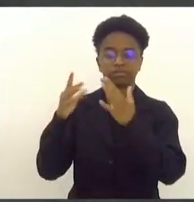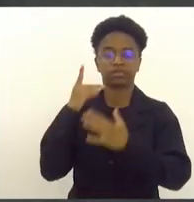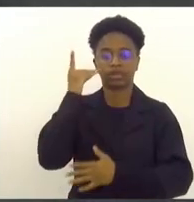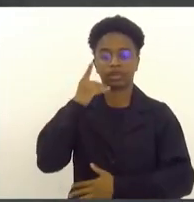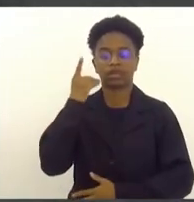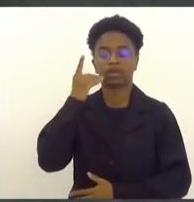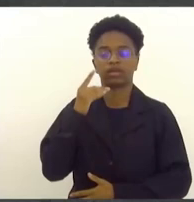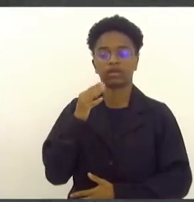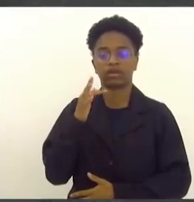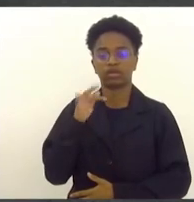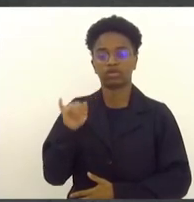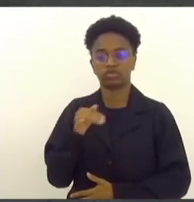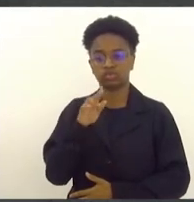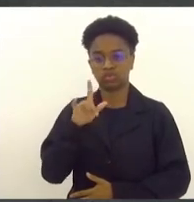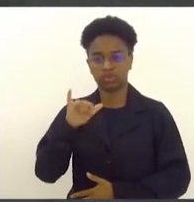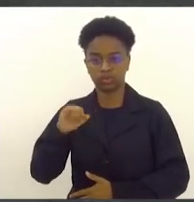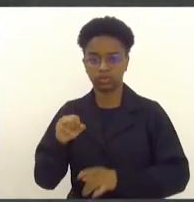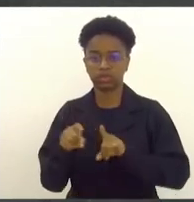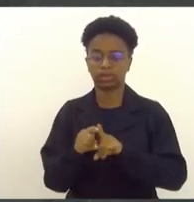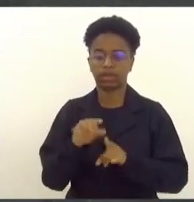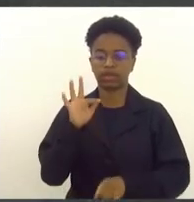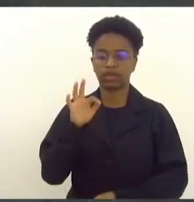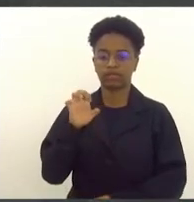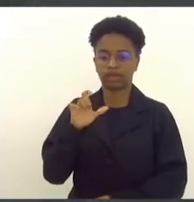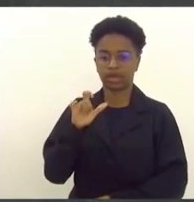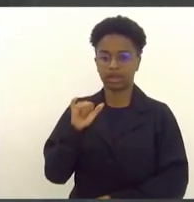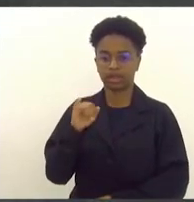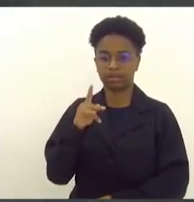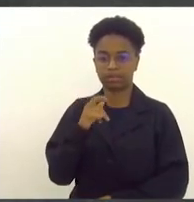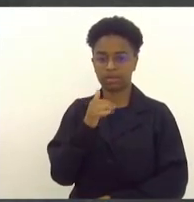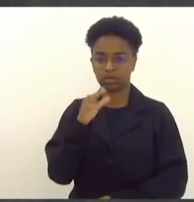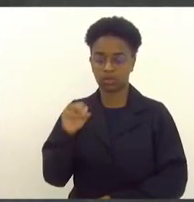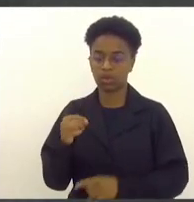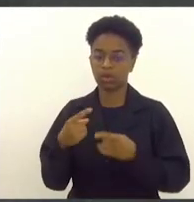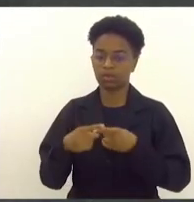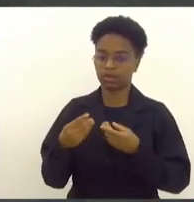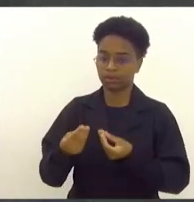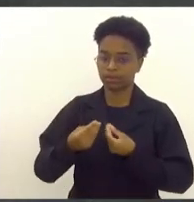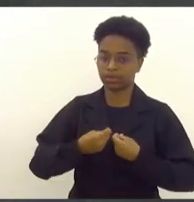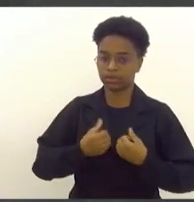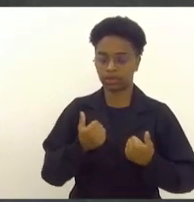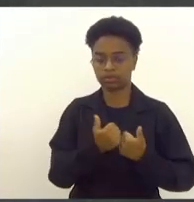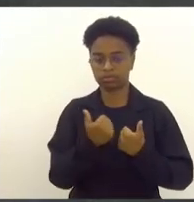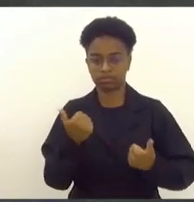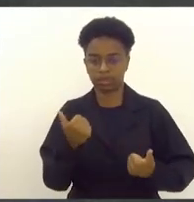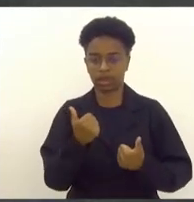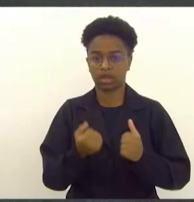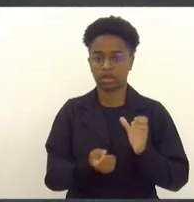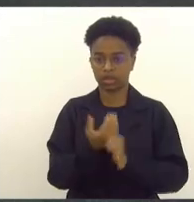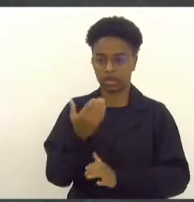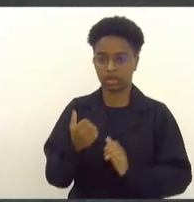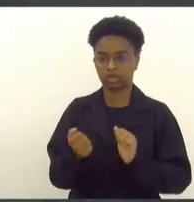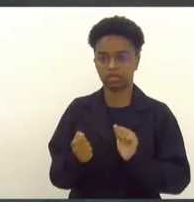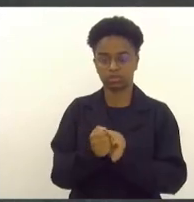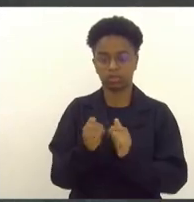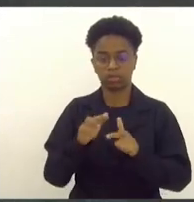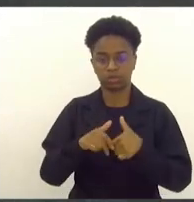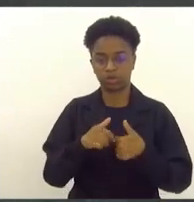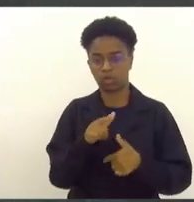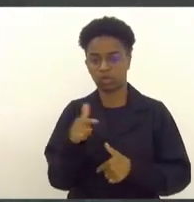Rocha e Filipinho ravis que me concederam a coautoria em virtude desse outro projeto Obrigado